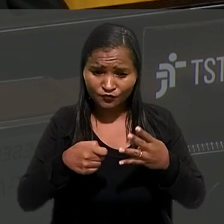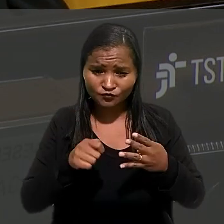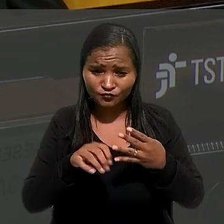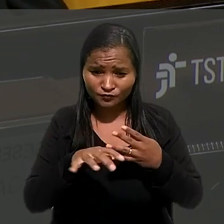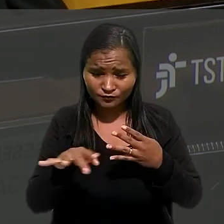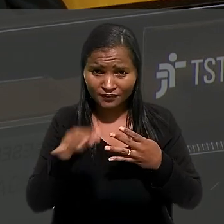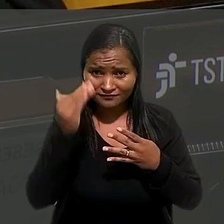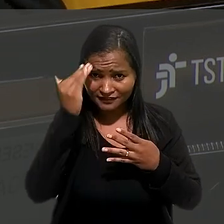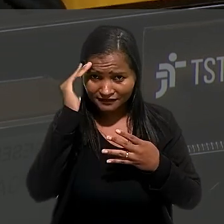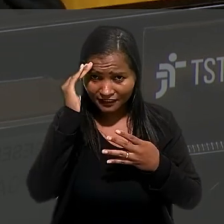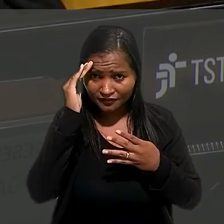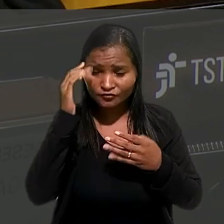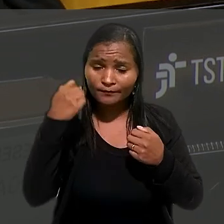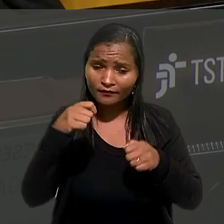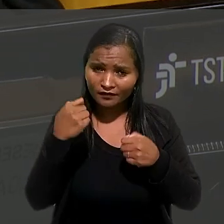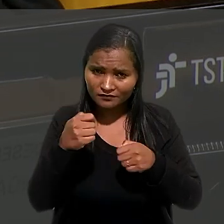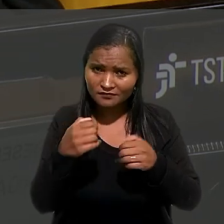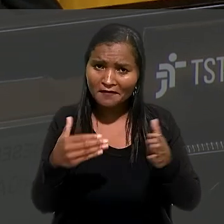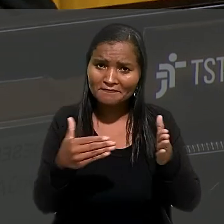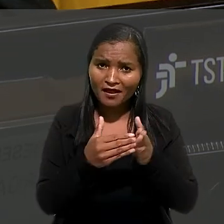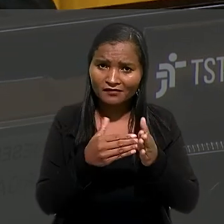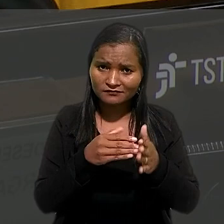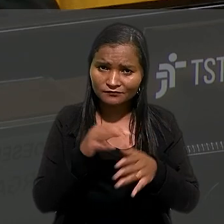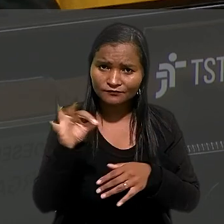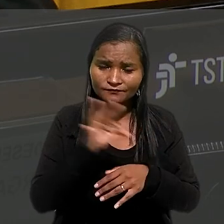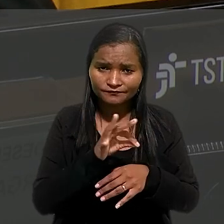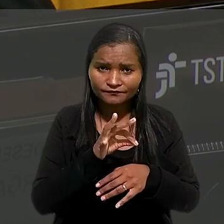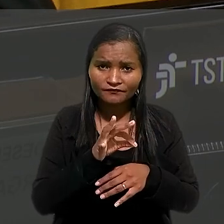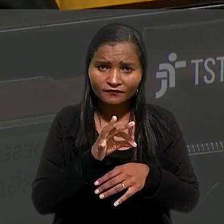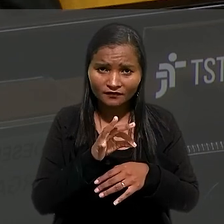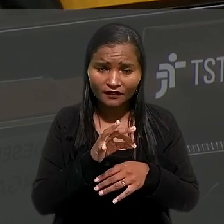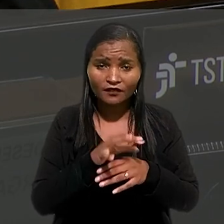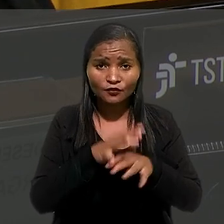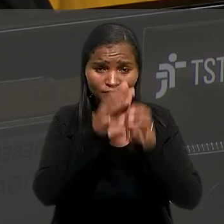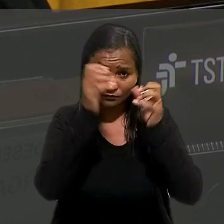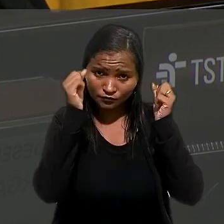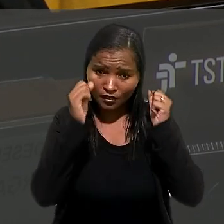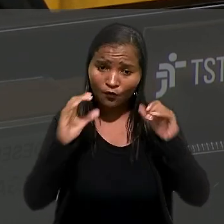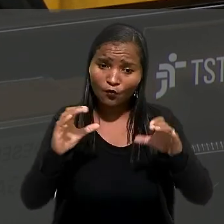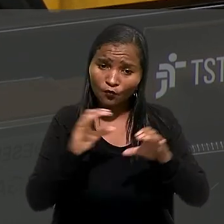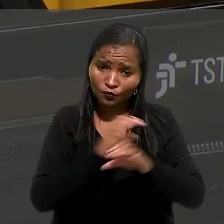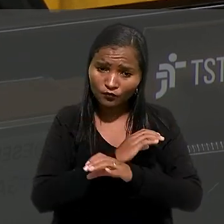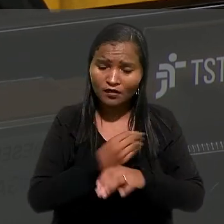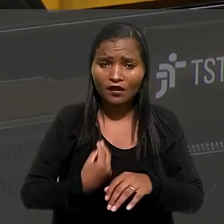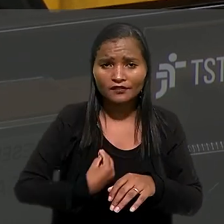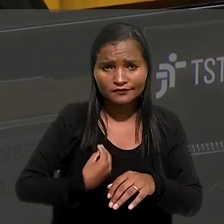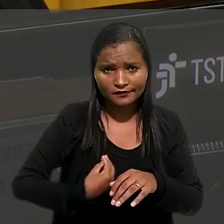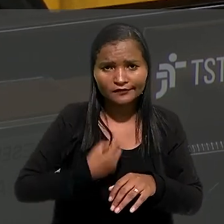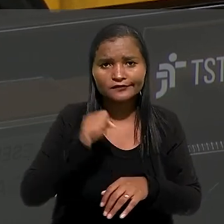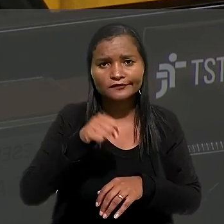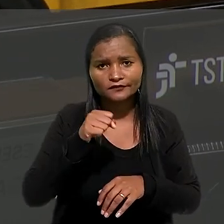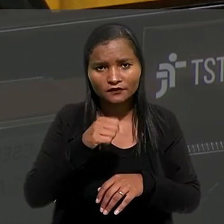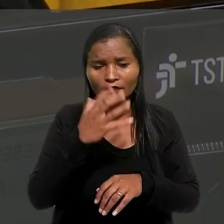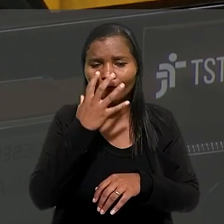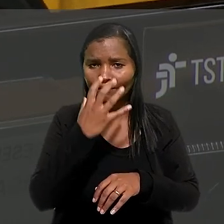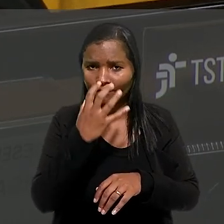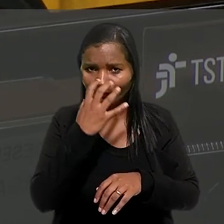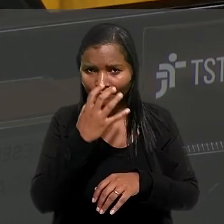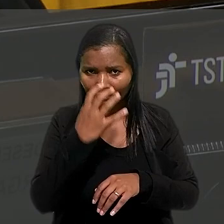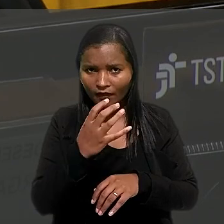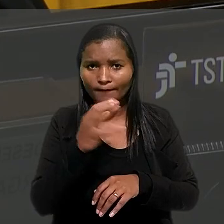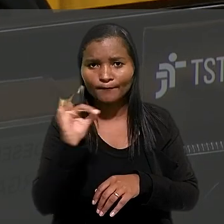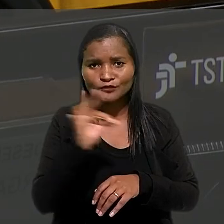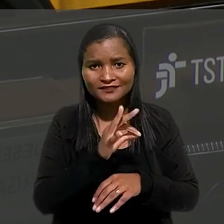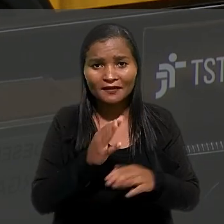devido ao adicional em grau máximo. O tribunal, com amparo nos elementos de prova, acabou concluindo pela existência de insalubridade em grau